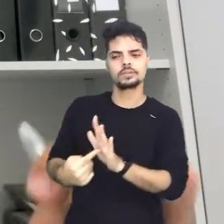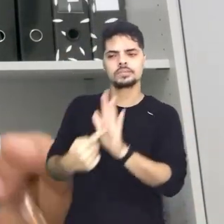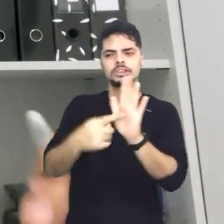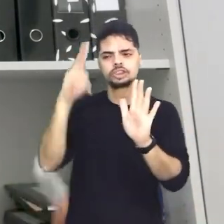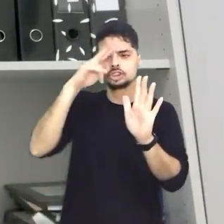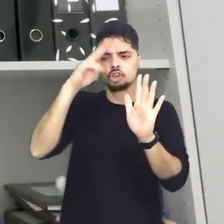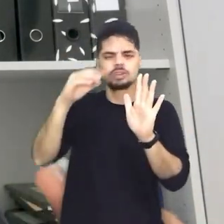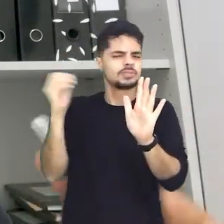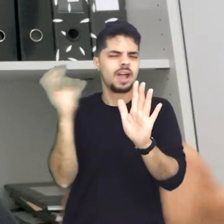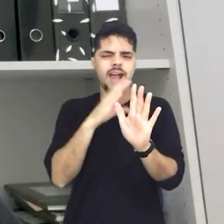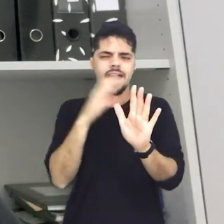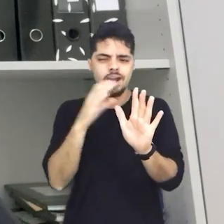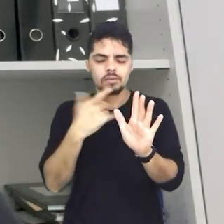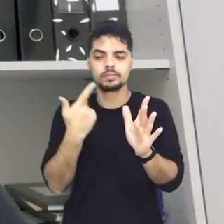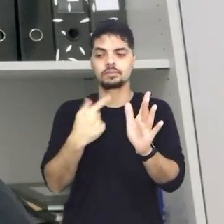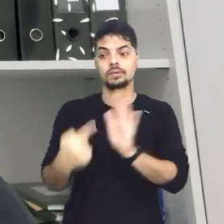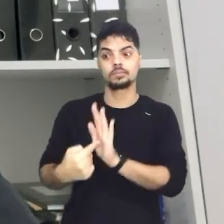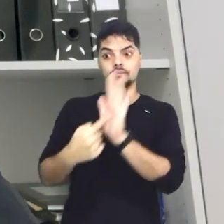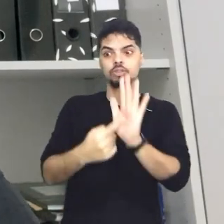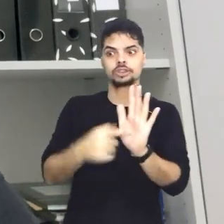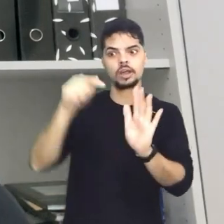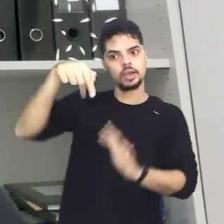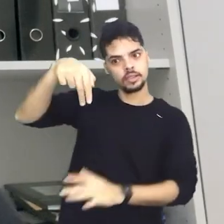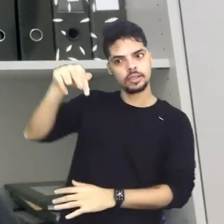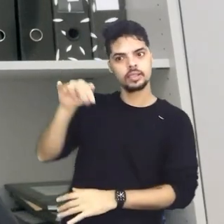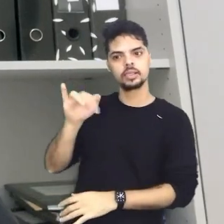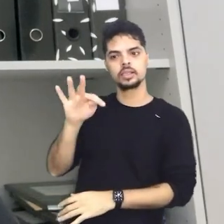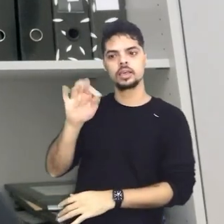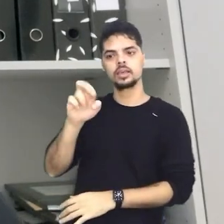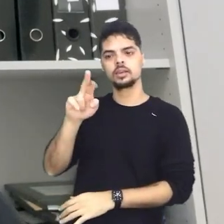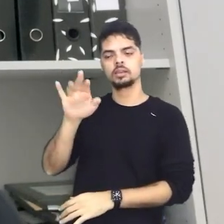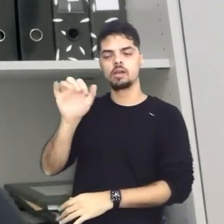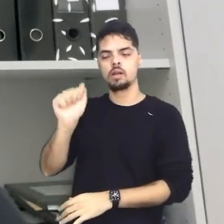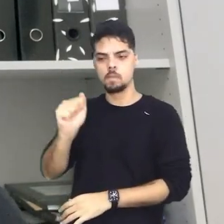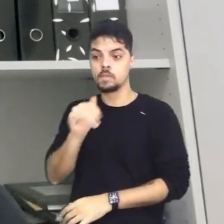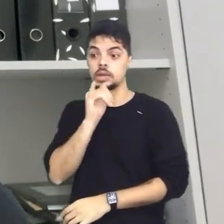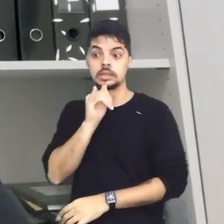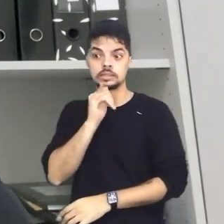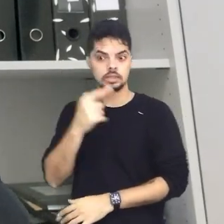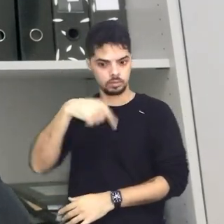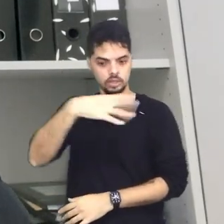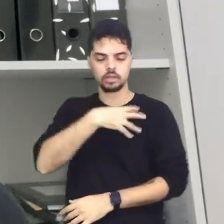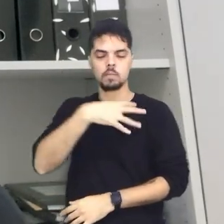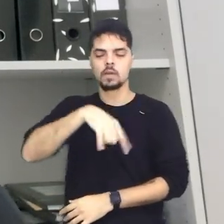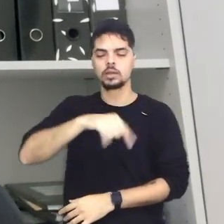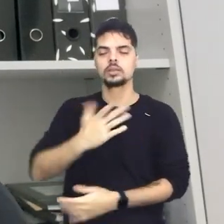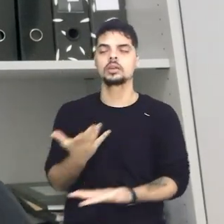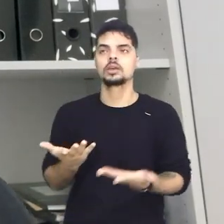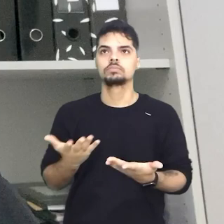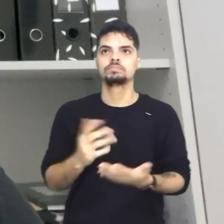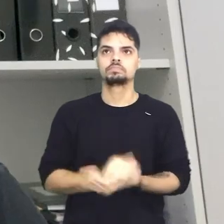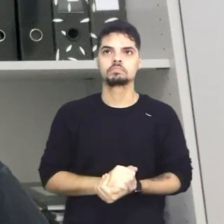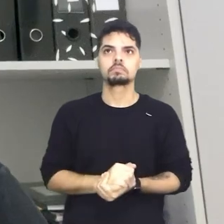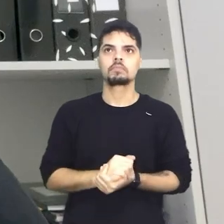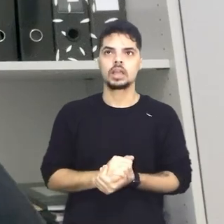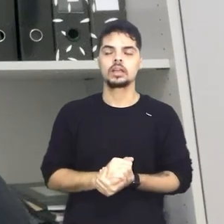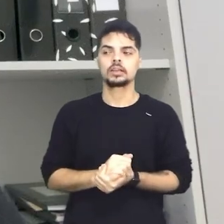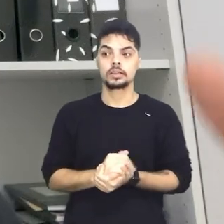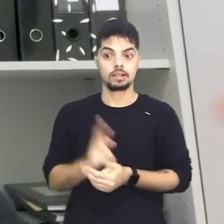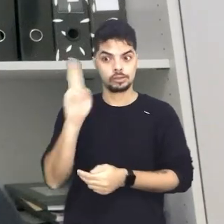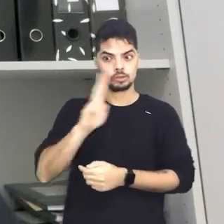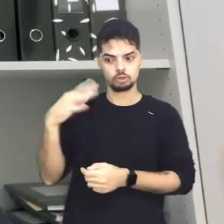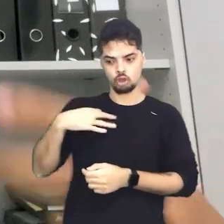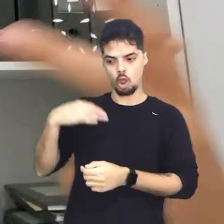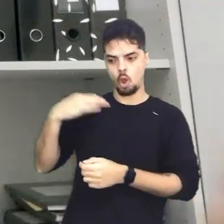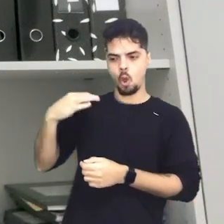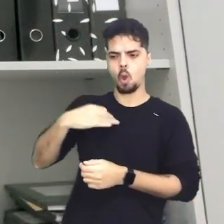história, brevemente ali, de mulheres como, por exemplo, a Maria Quitéria, que foi, né, uma